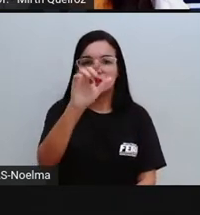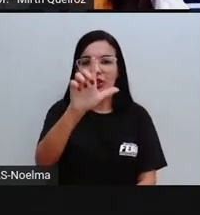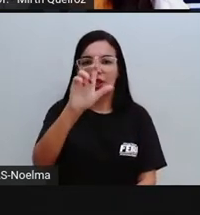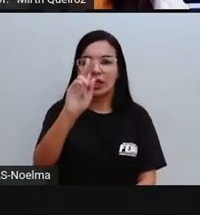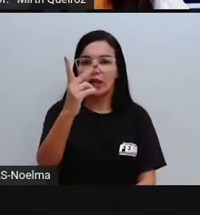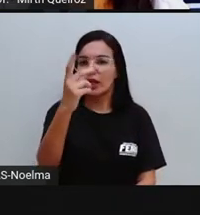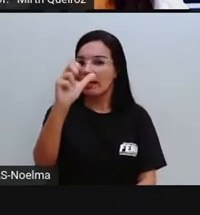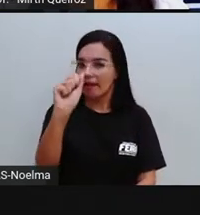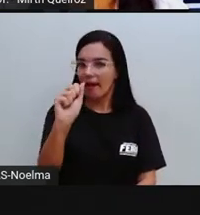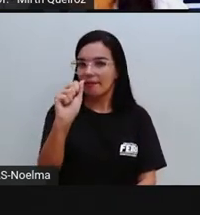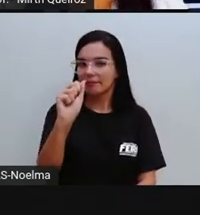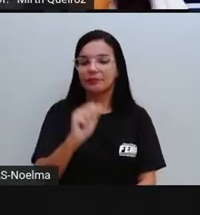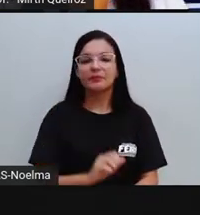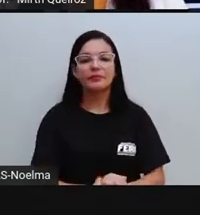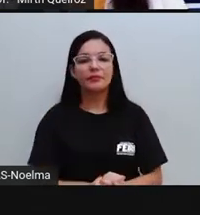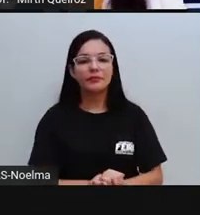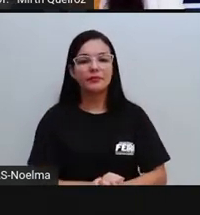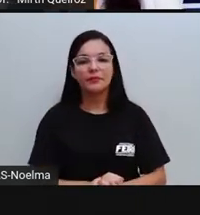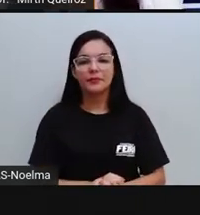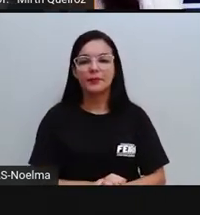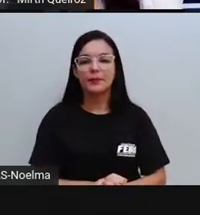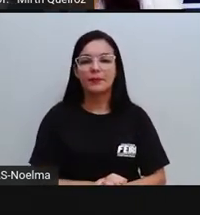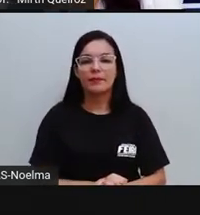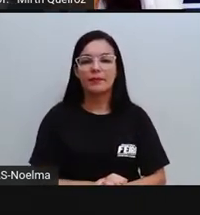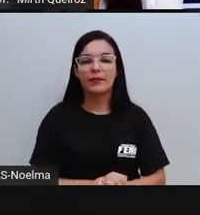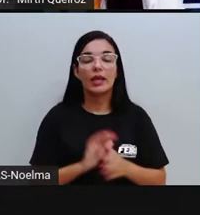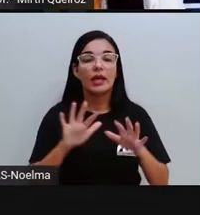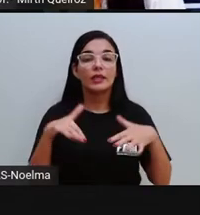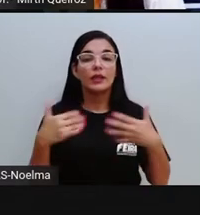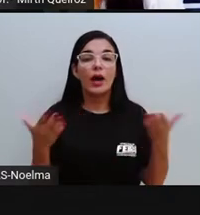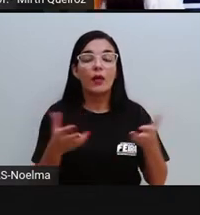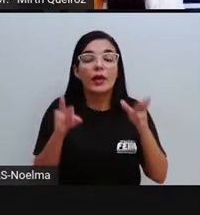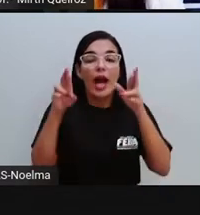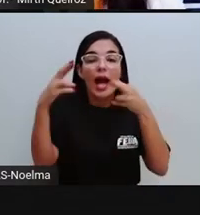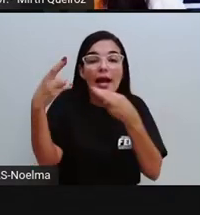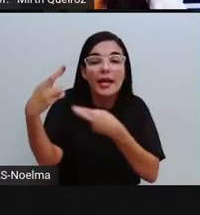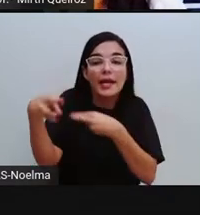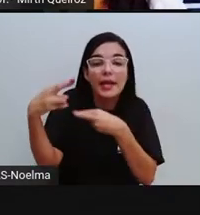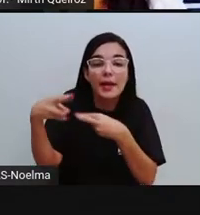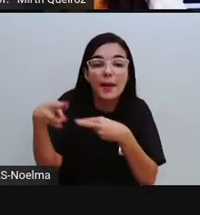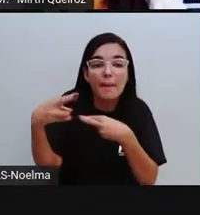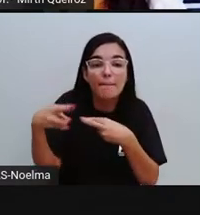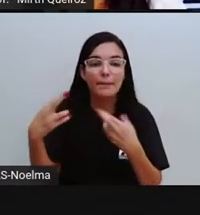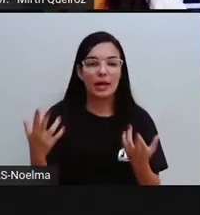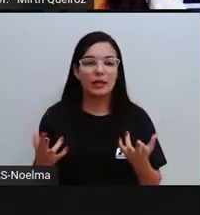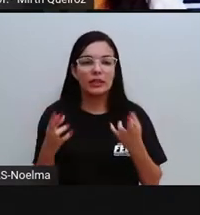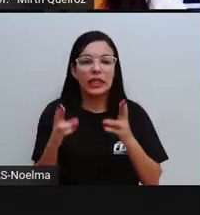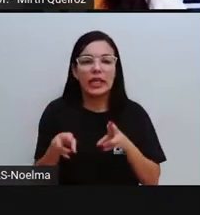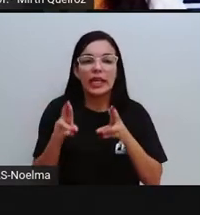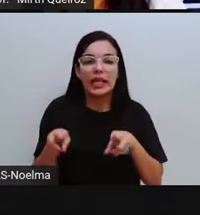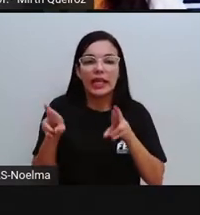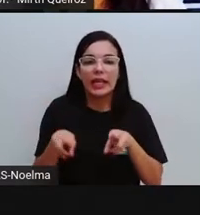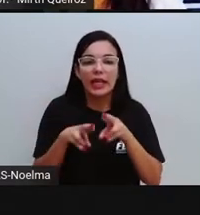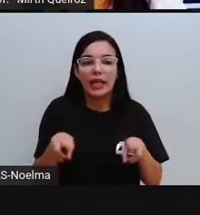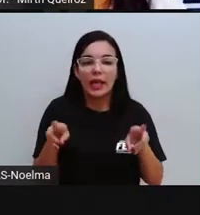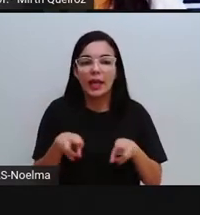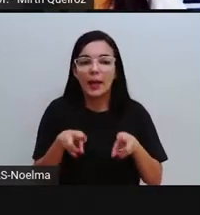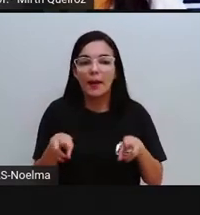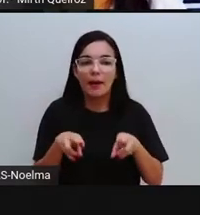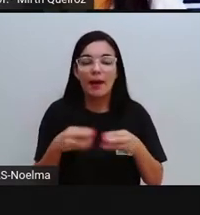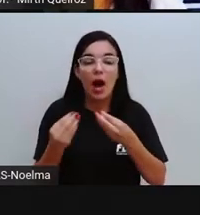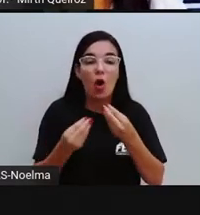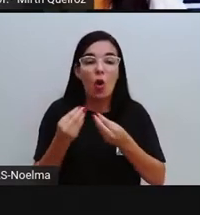Em cada estrofe aí. E as rimas? Observe como está organizado as rimas aqui